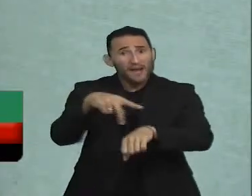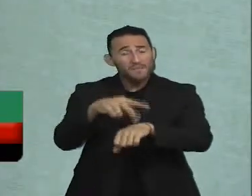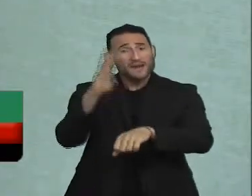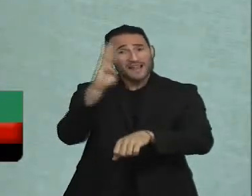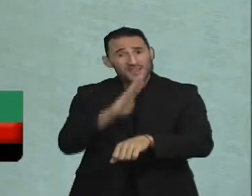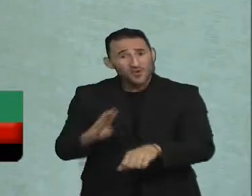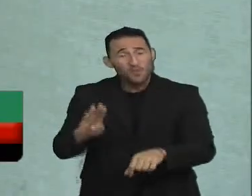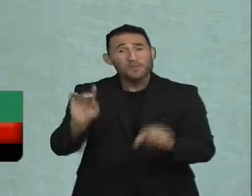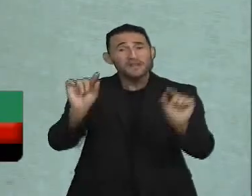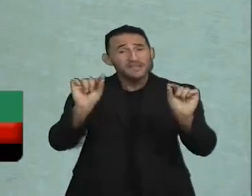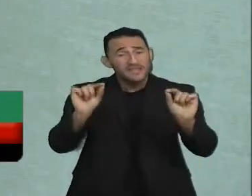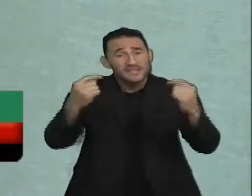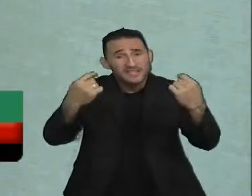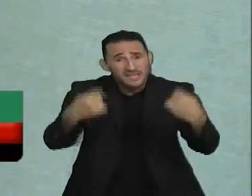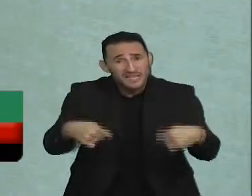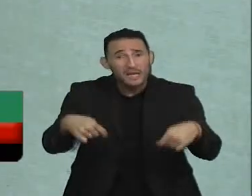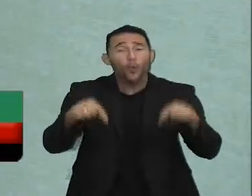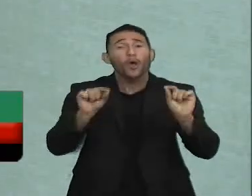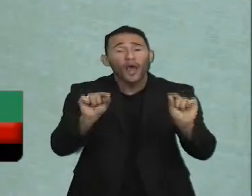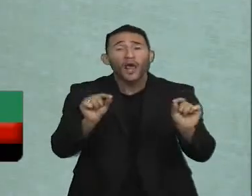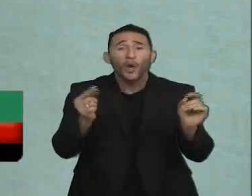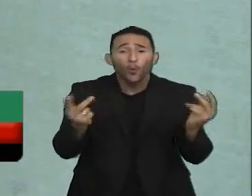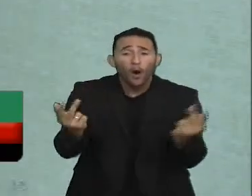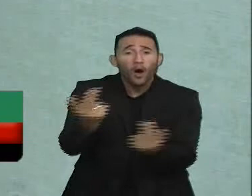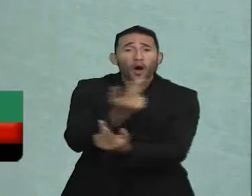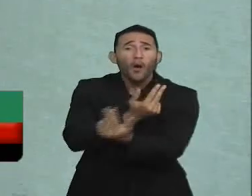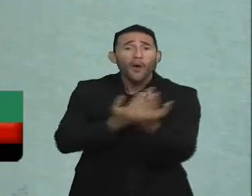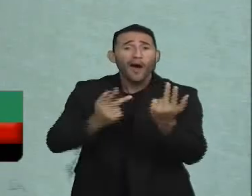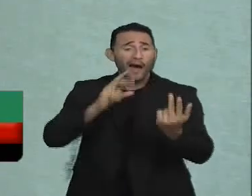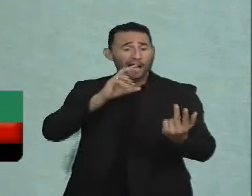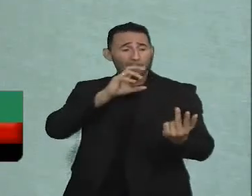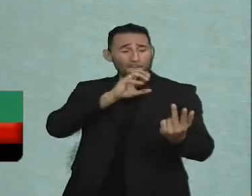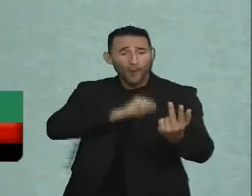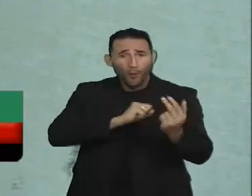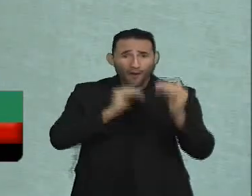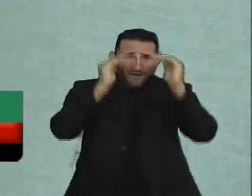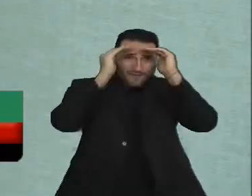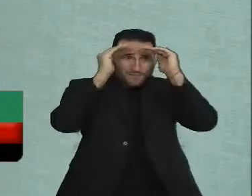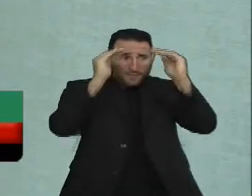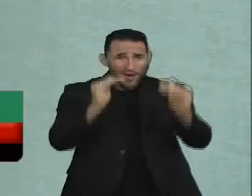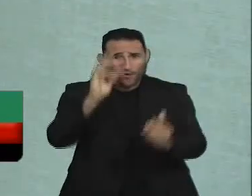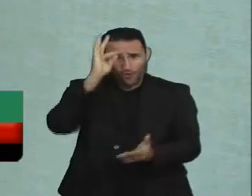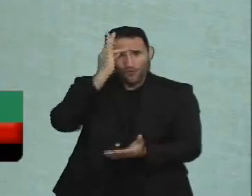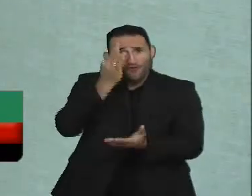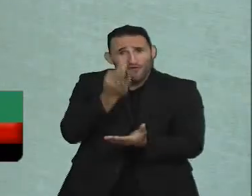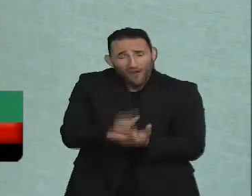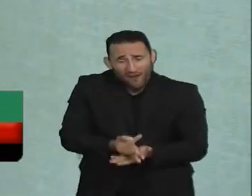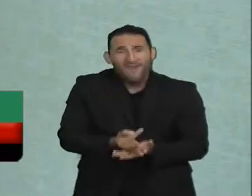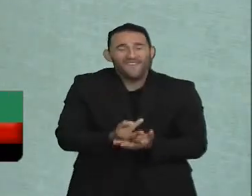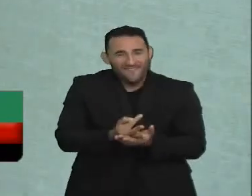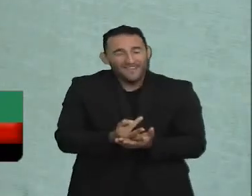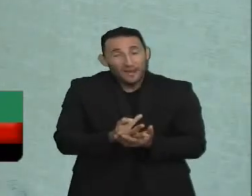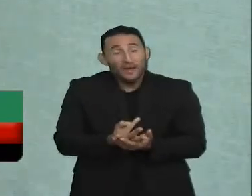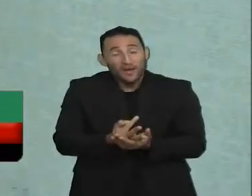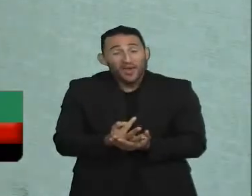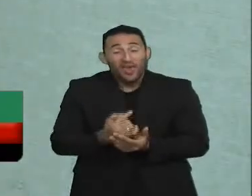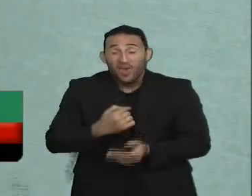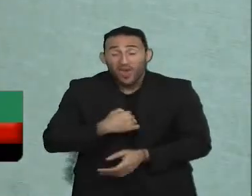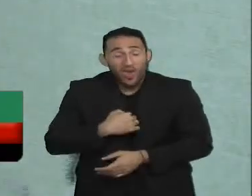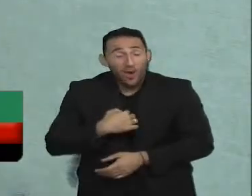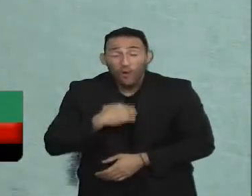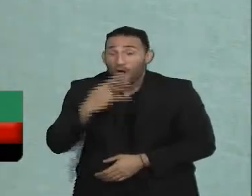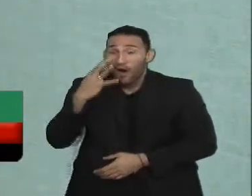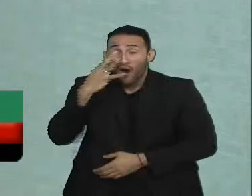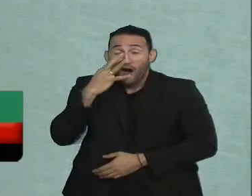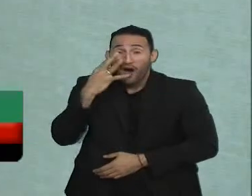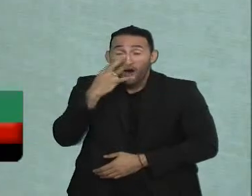na nossa cidade, de amor, de mais fé, de mais respeito. Então, eu achei tão lindo